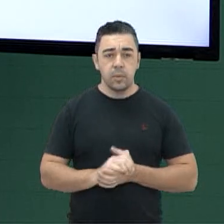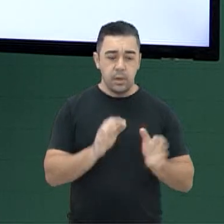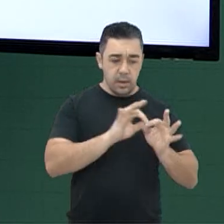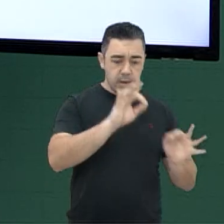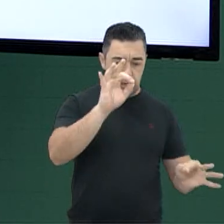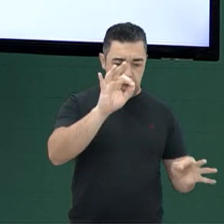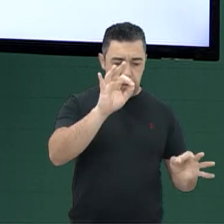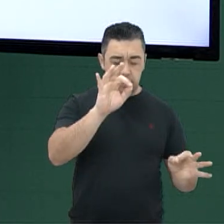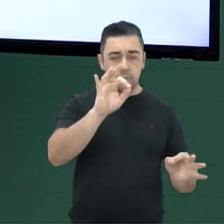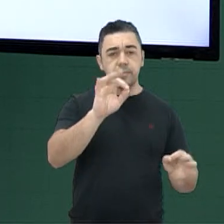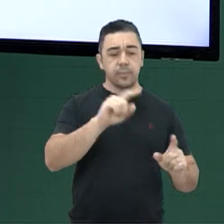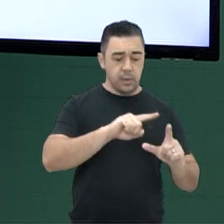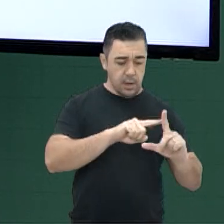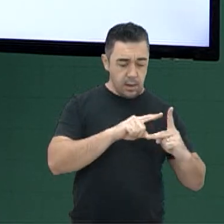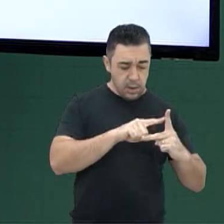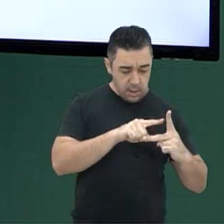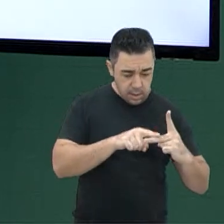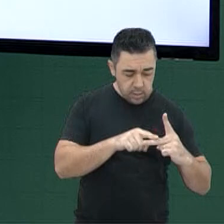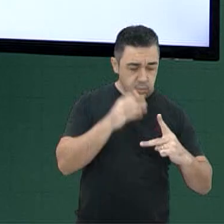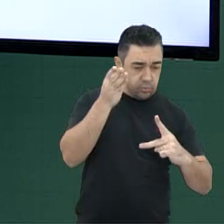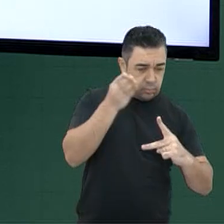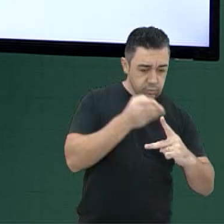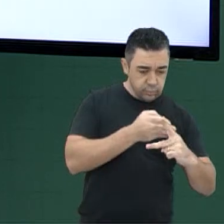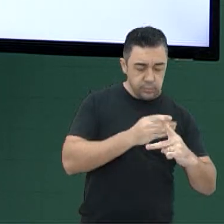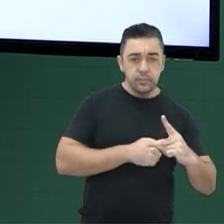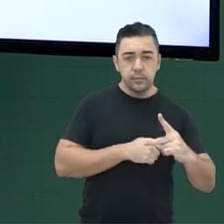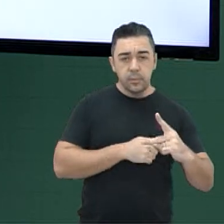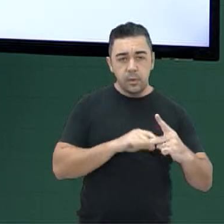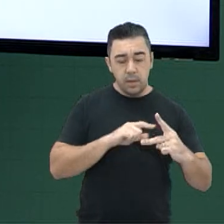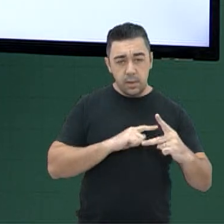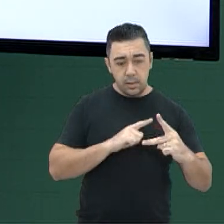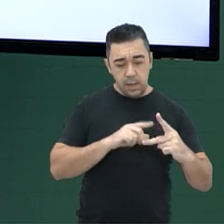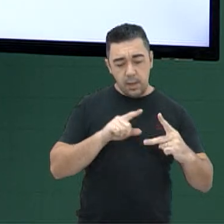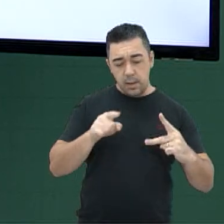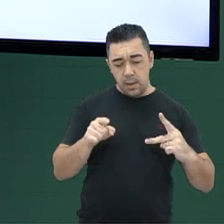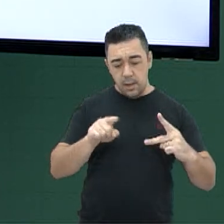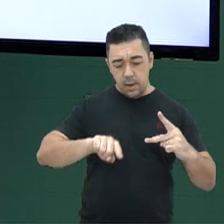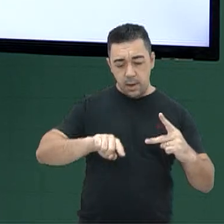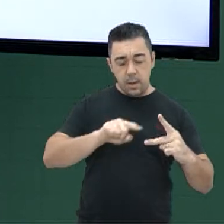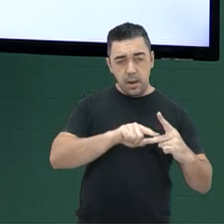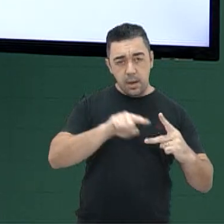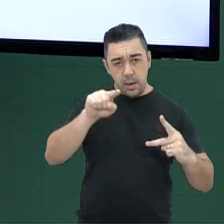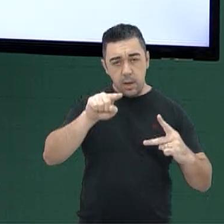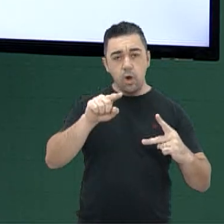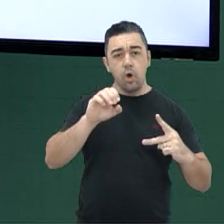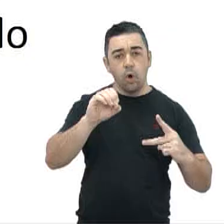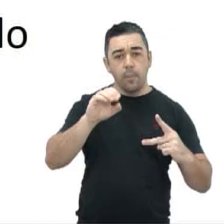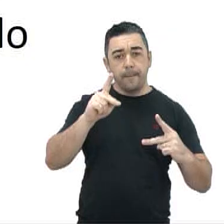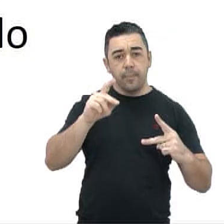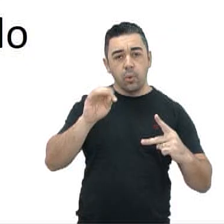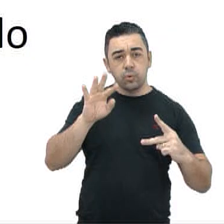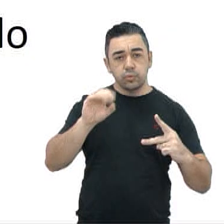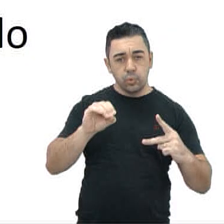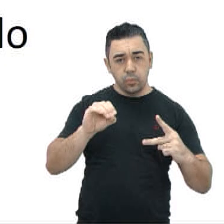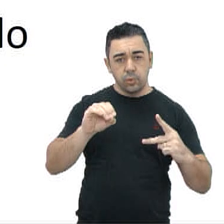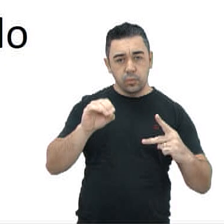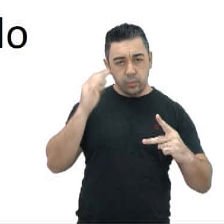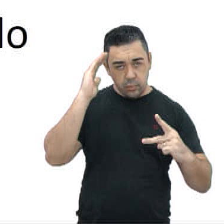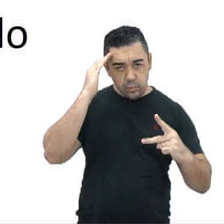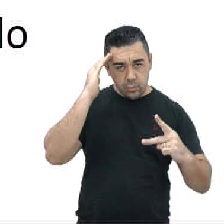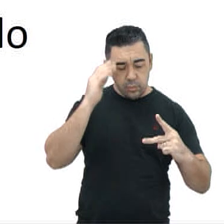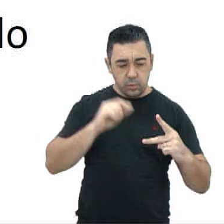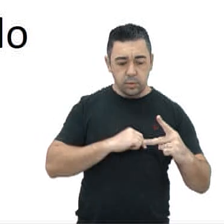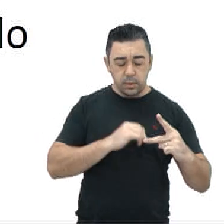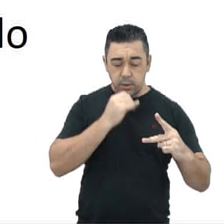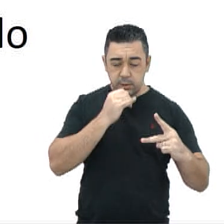ângulo adjacente e ângulo oposto ao lado que nós estamos nos referindo. Então, quando 2 triângulos